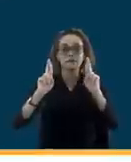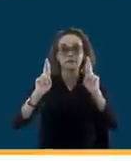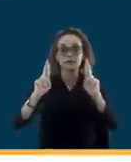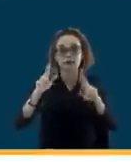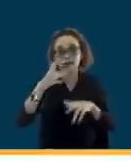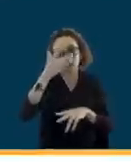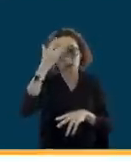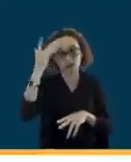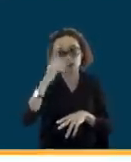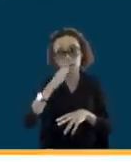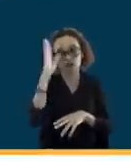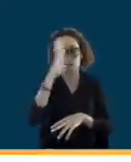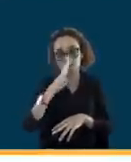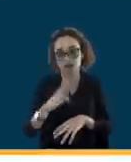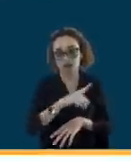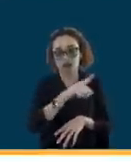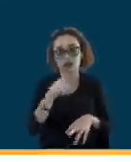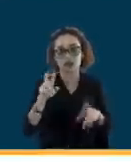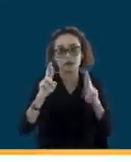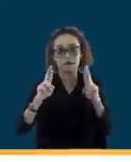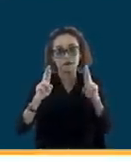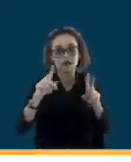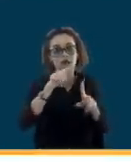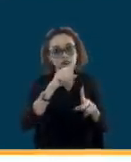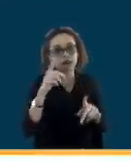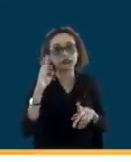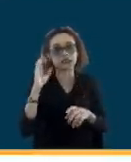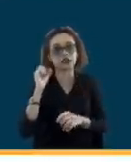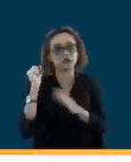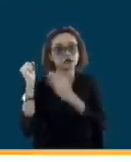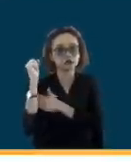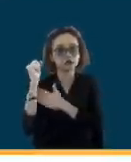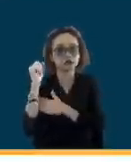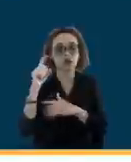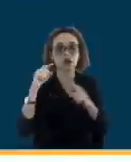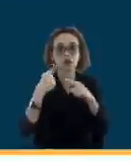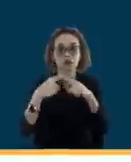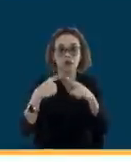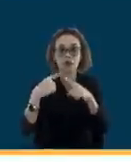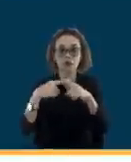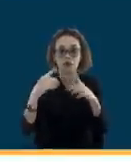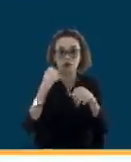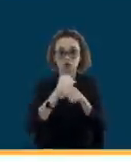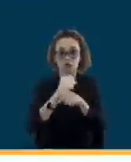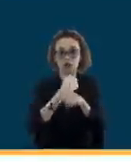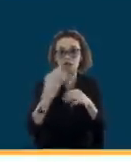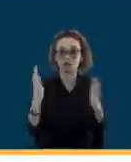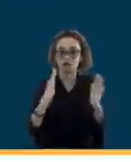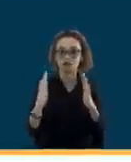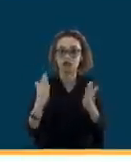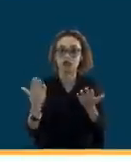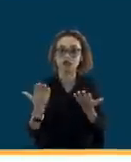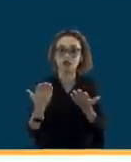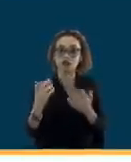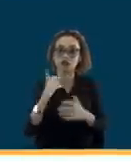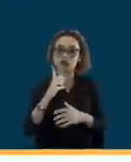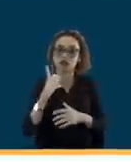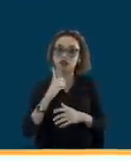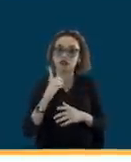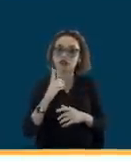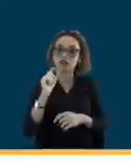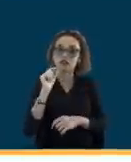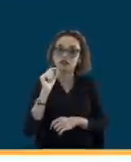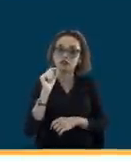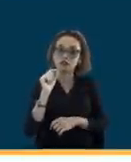de potência. Porque nesses anos recentes, houve uma competente, aí